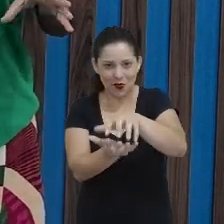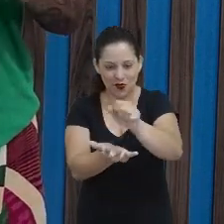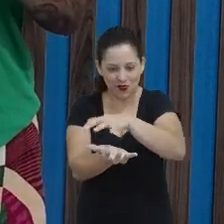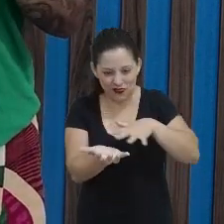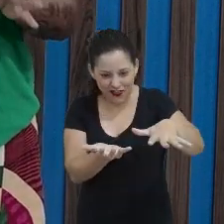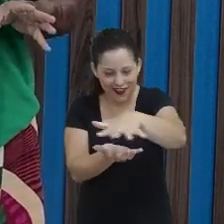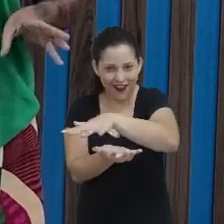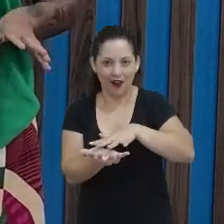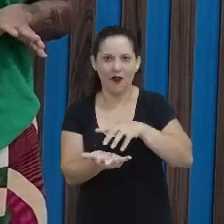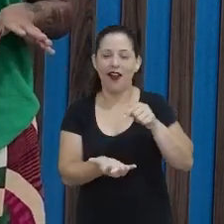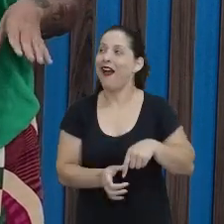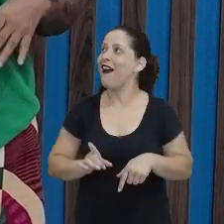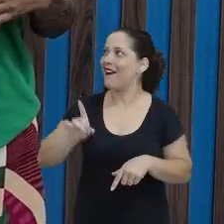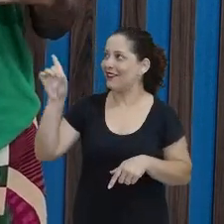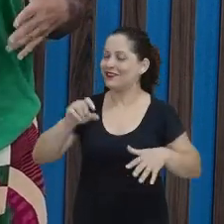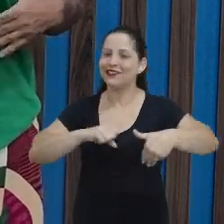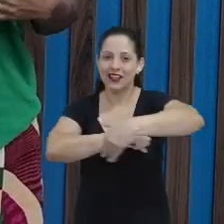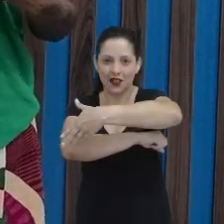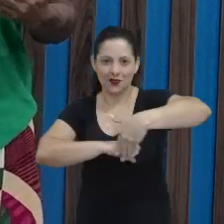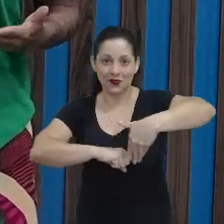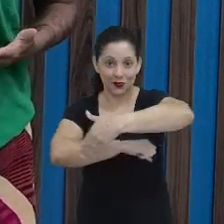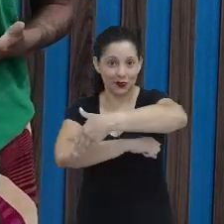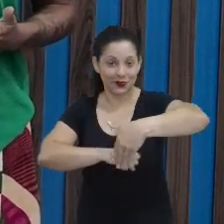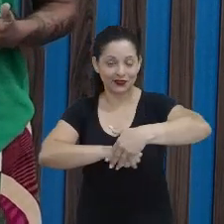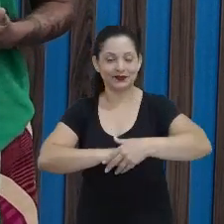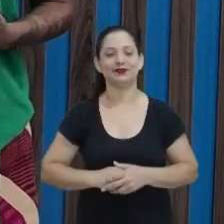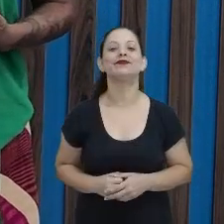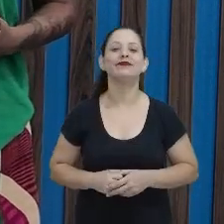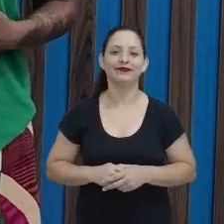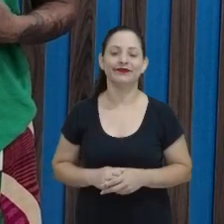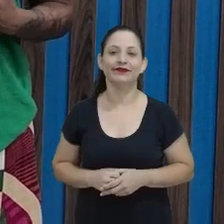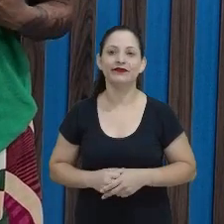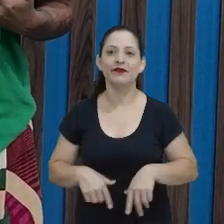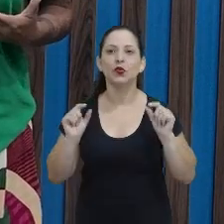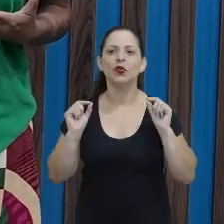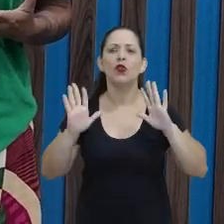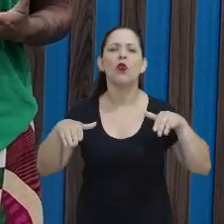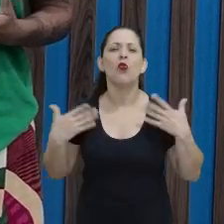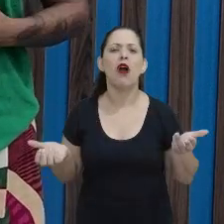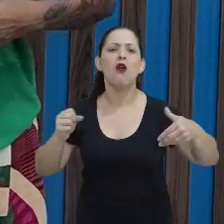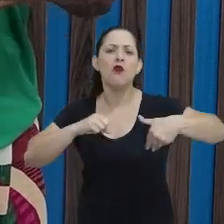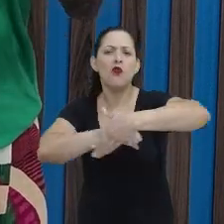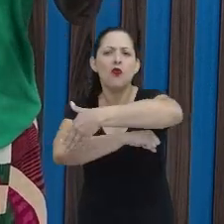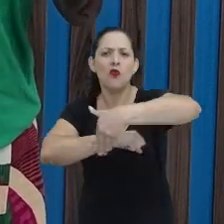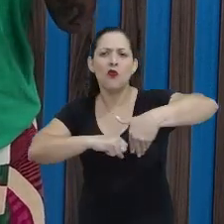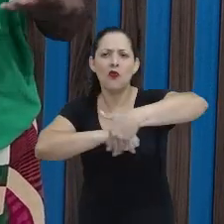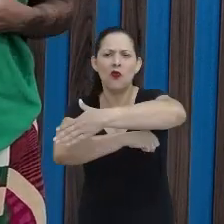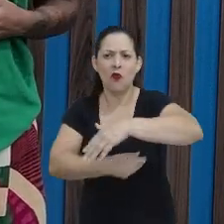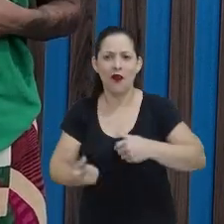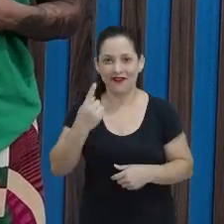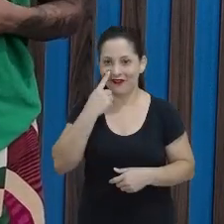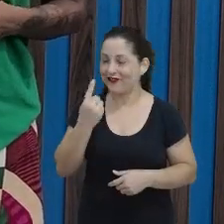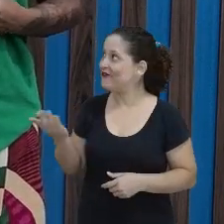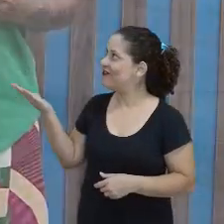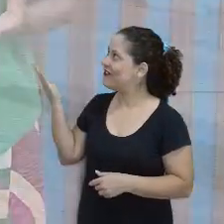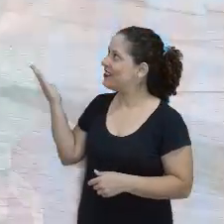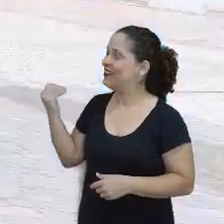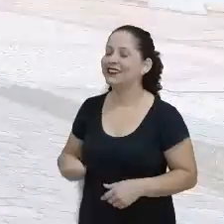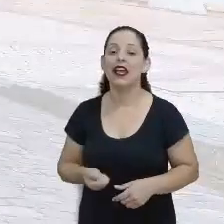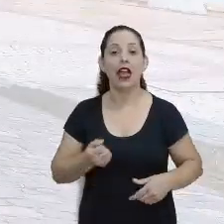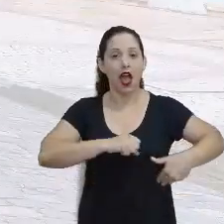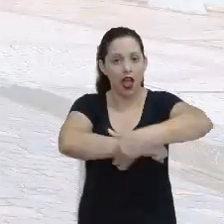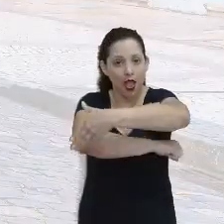Mas tudo bem, vamos aceitar falar a respeito do Brasil. E que rua é essa, minha gente? Olha aí a imagem dela. É a Rua do